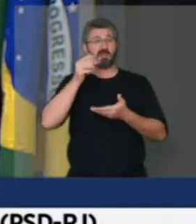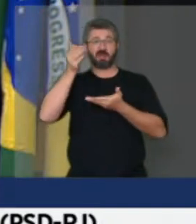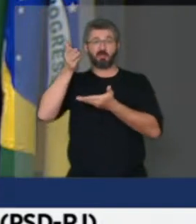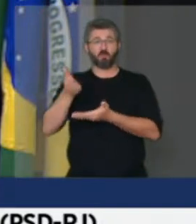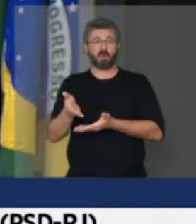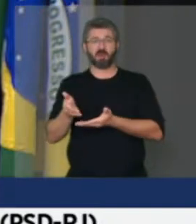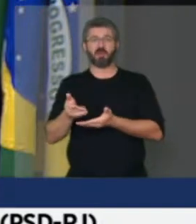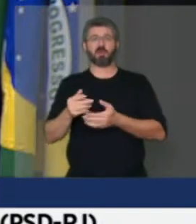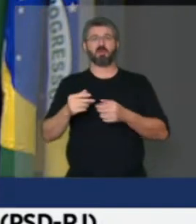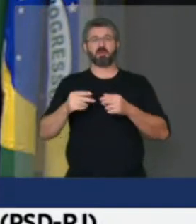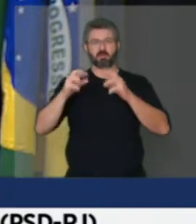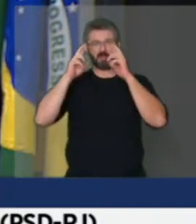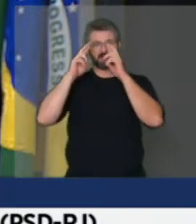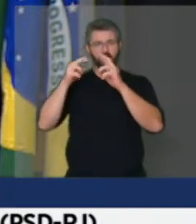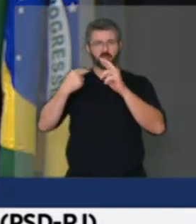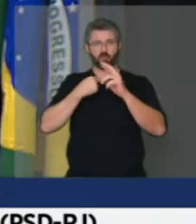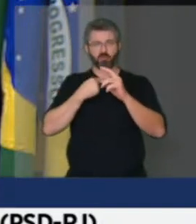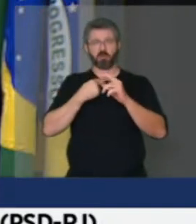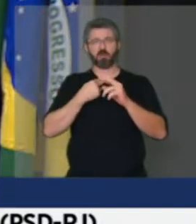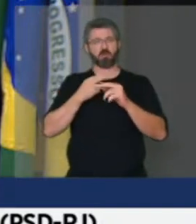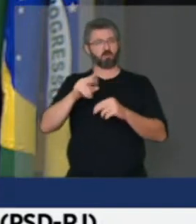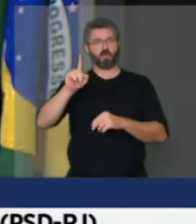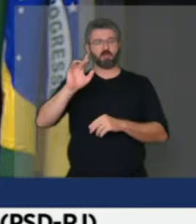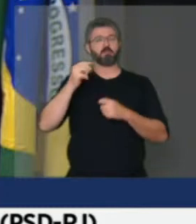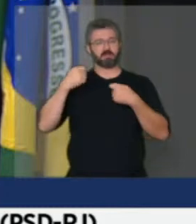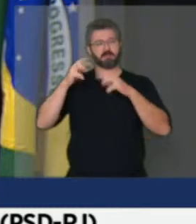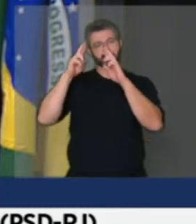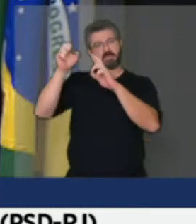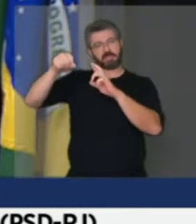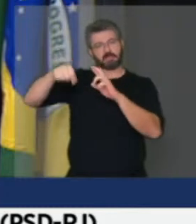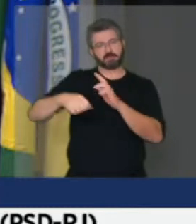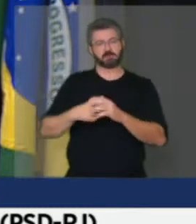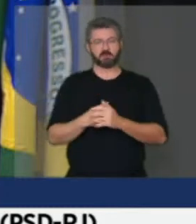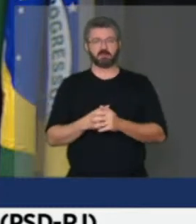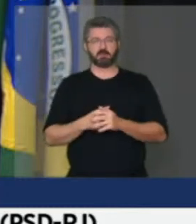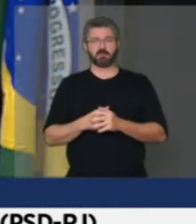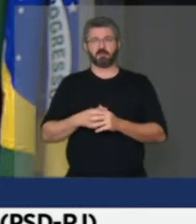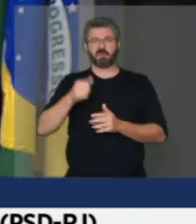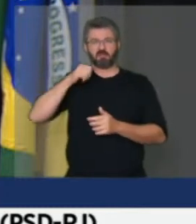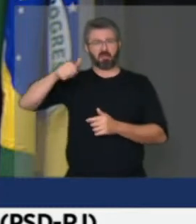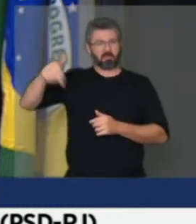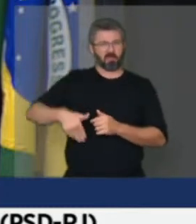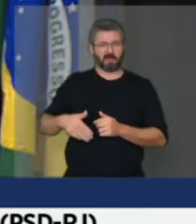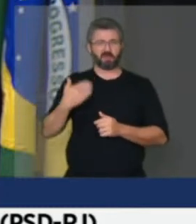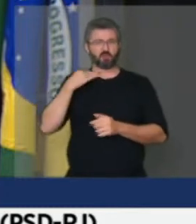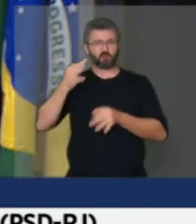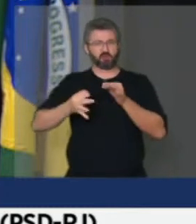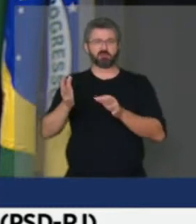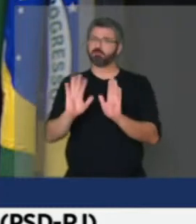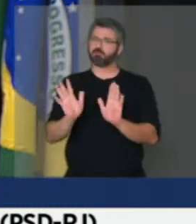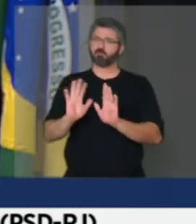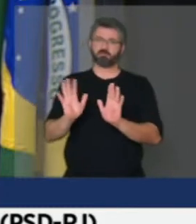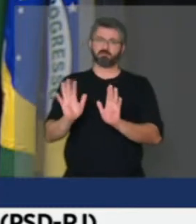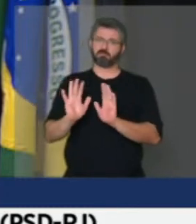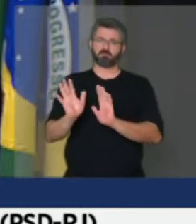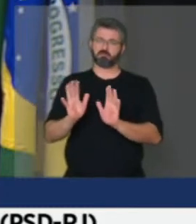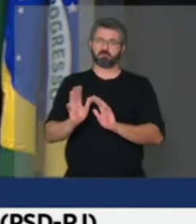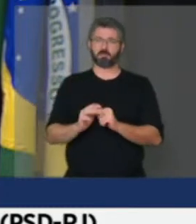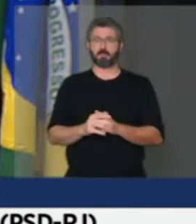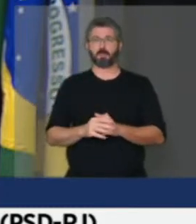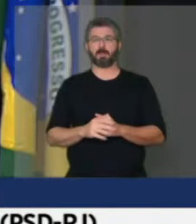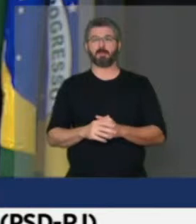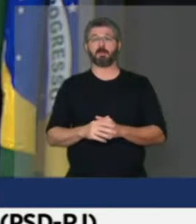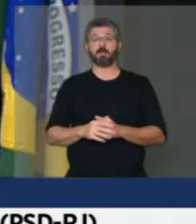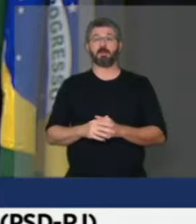merece respeito? Não, não é isso. Que essa juíza é uma péssima juíza? Não é isso. Não é nada disso.